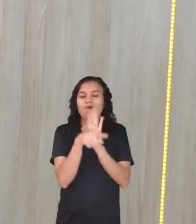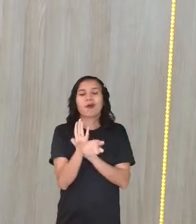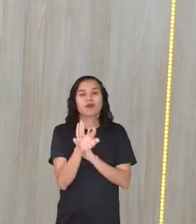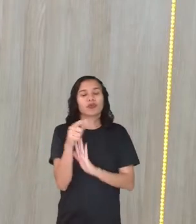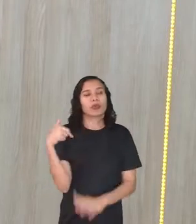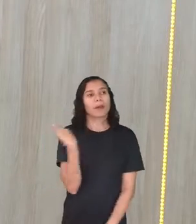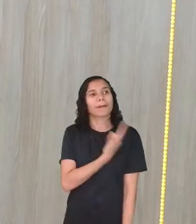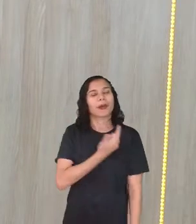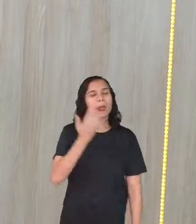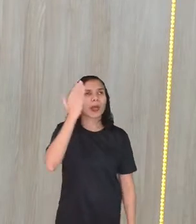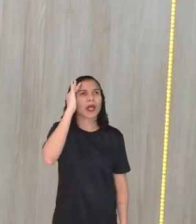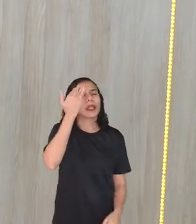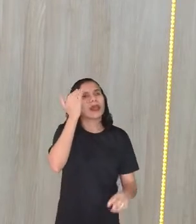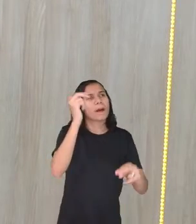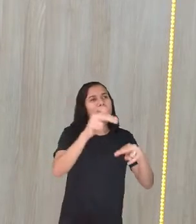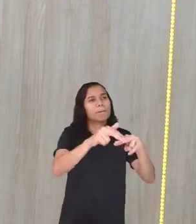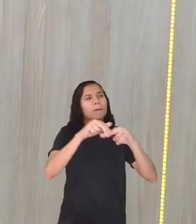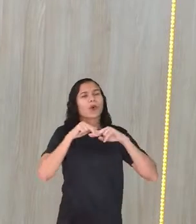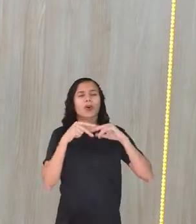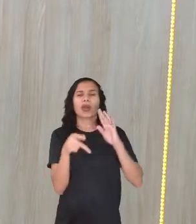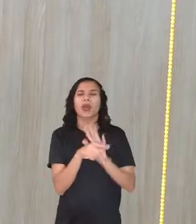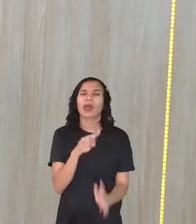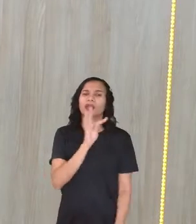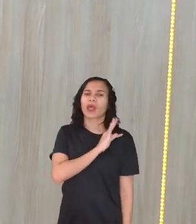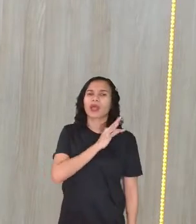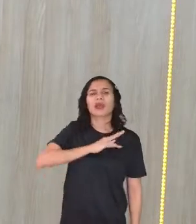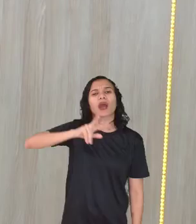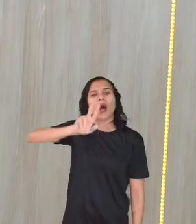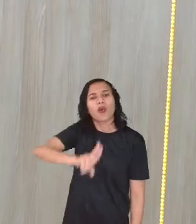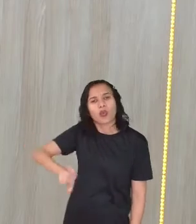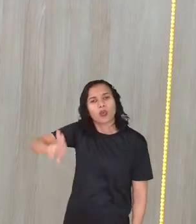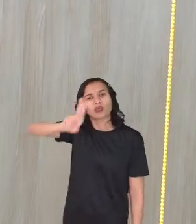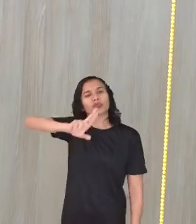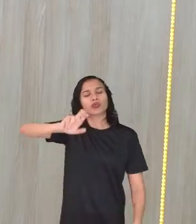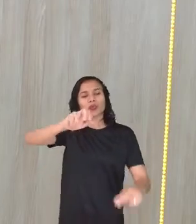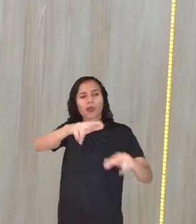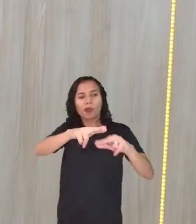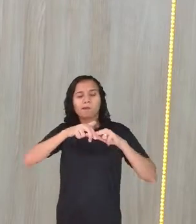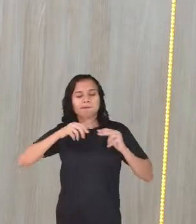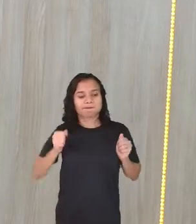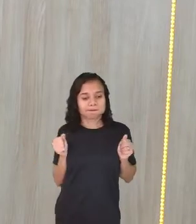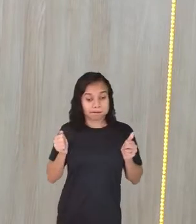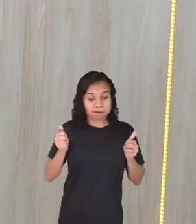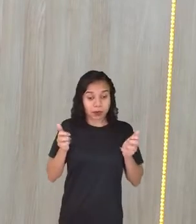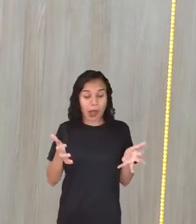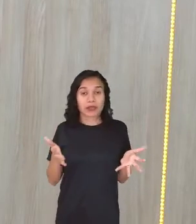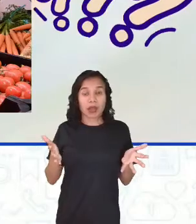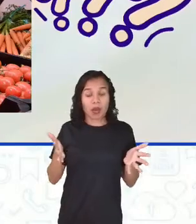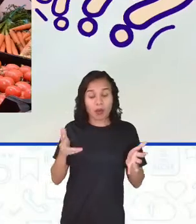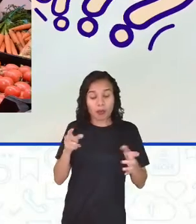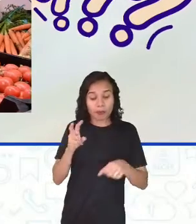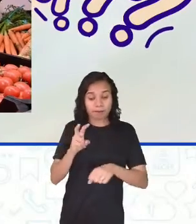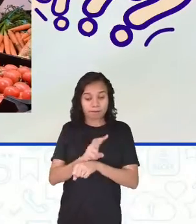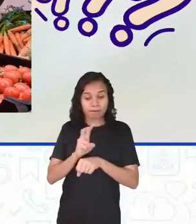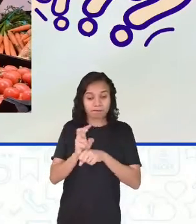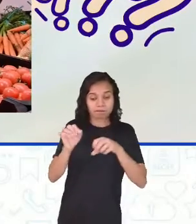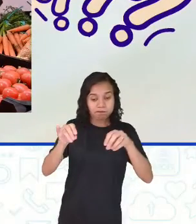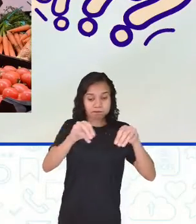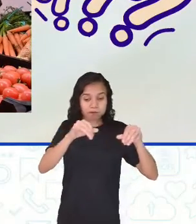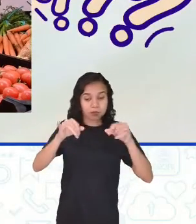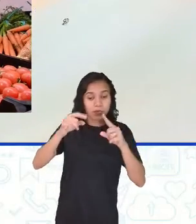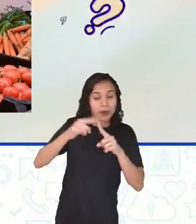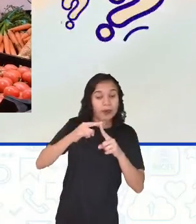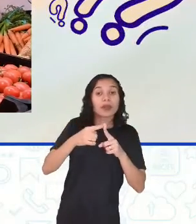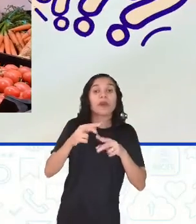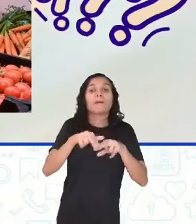para a gente entender por que essas técnicas estão sendo feitas, por que essas ações estão sendo necessárias para aquele tipo de